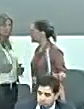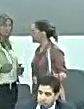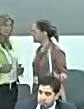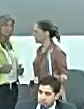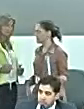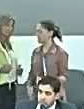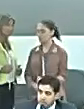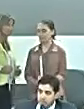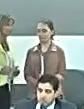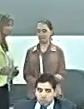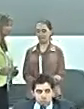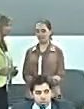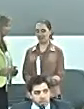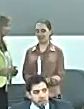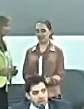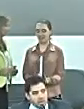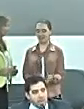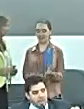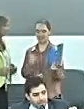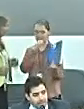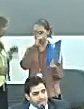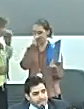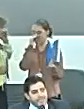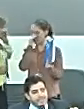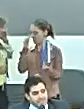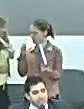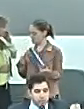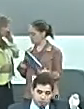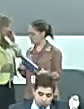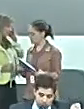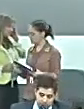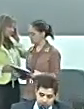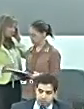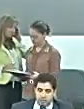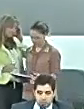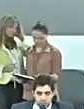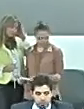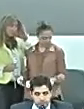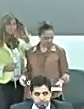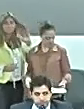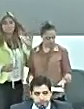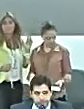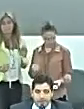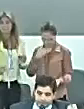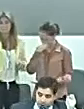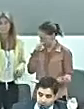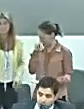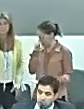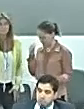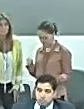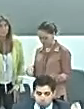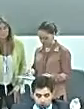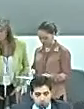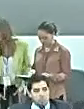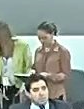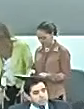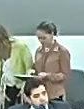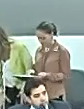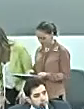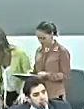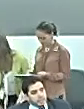mandado de segurança o juiz fala olha ela tem direito de ir ao banheiro fazer xixi